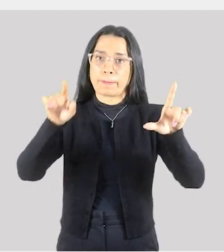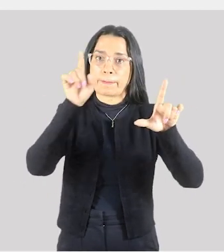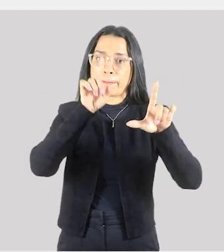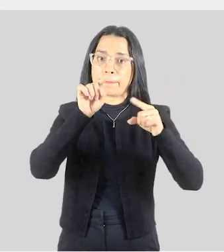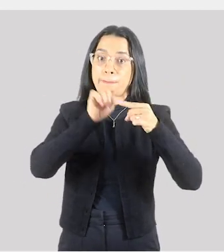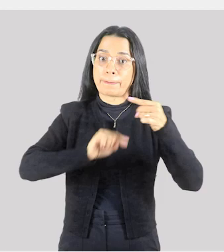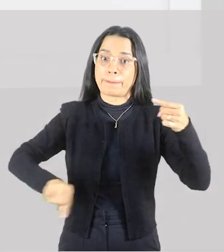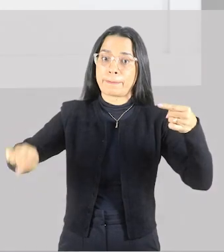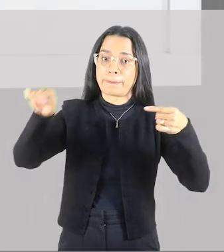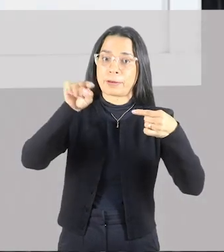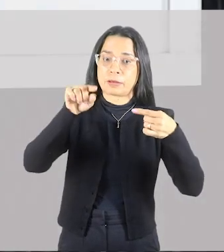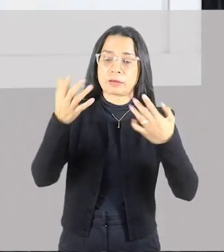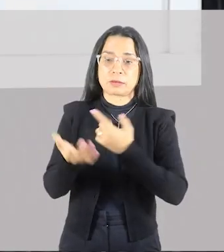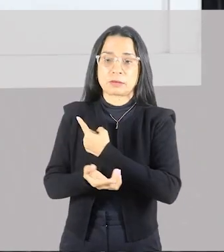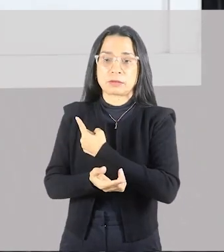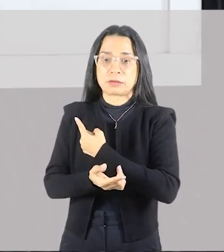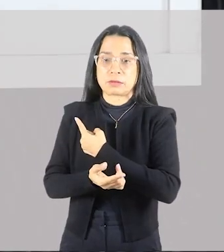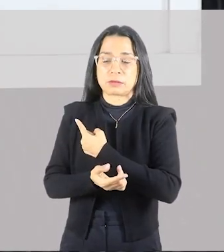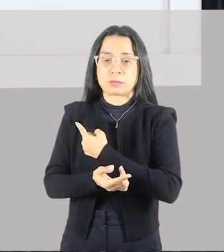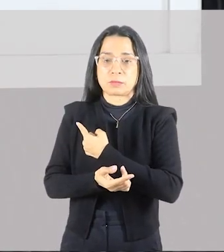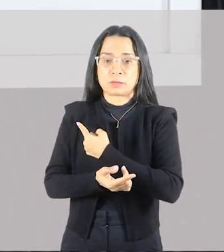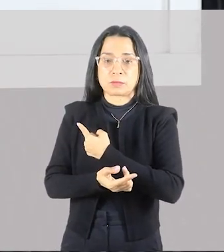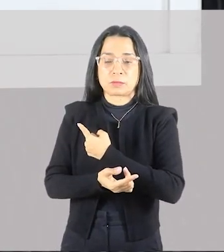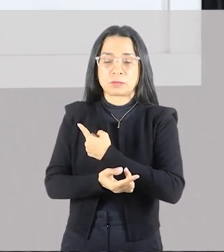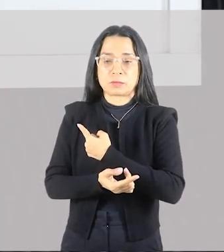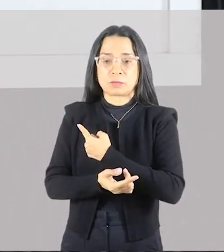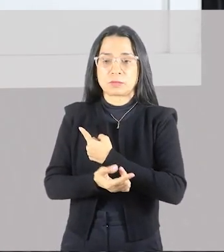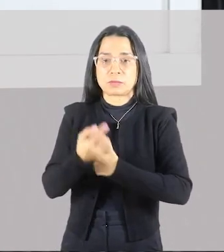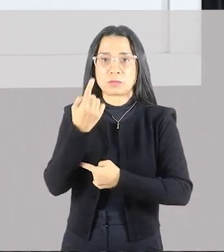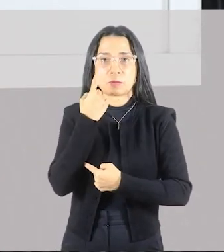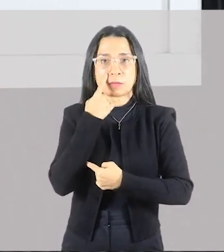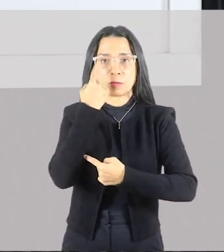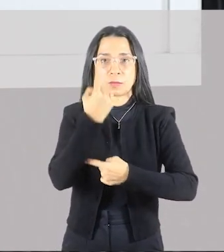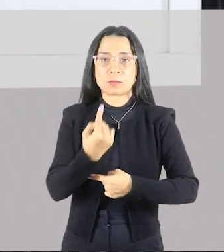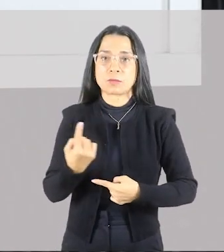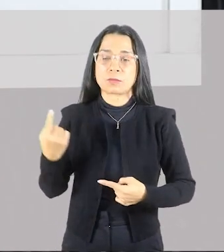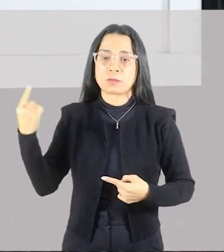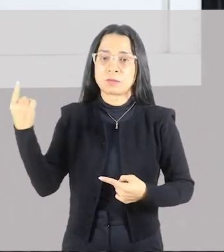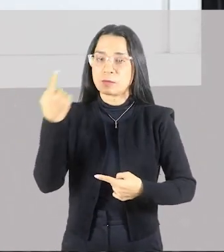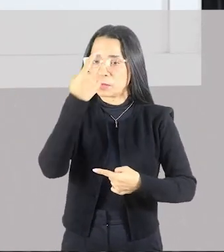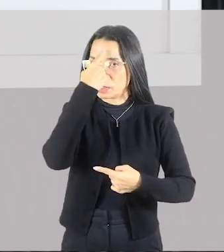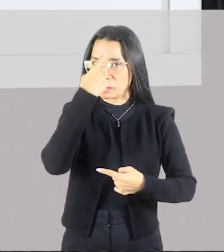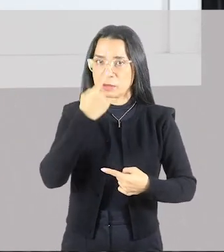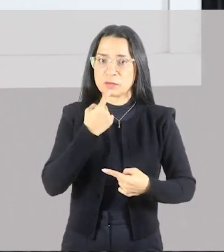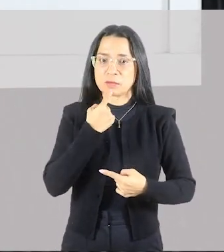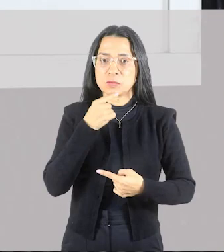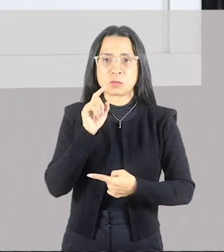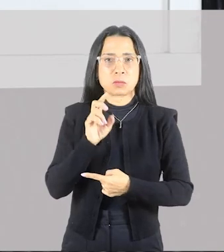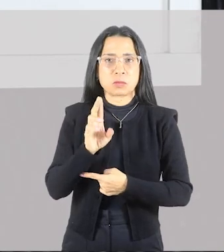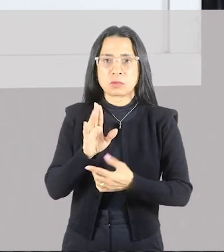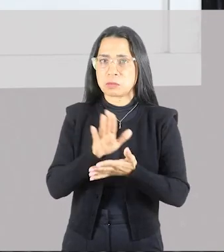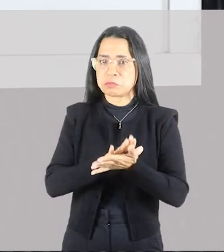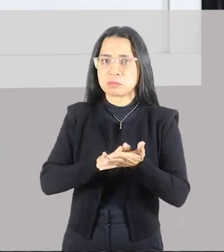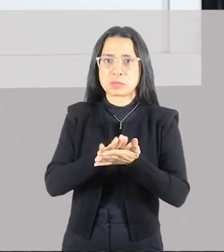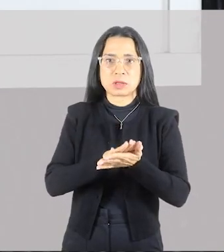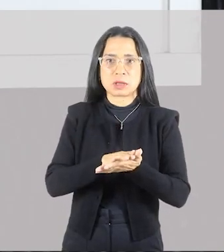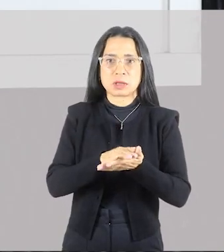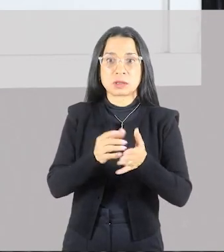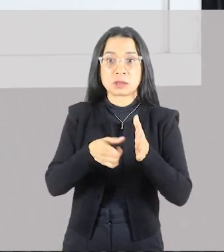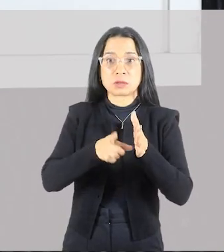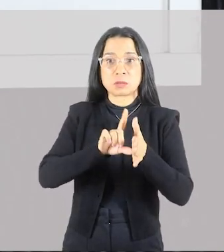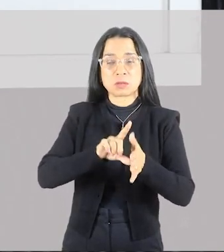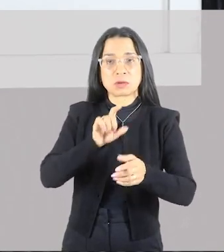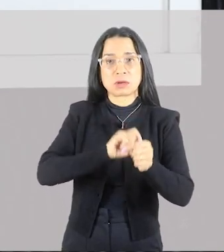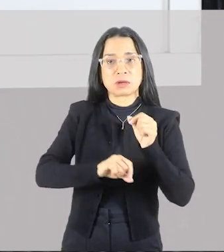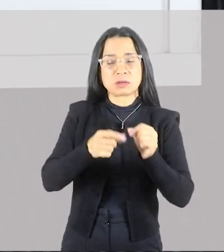então vamos lá. Nesse caso aqui, turma, essa figura, professor, mas essa figura não é nenhuma daquela que você colocou. Porque essa figura, turma,